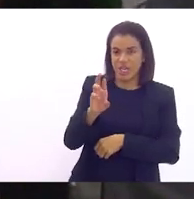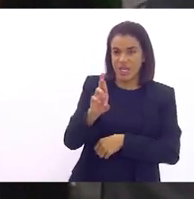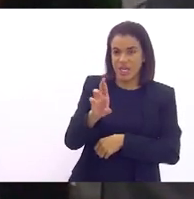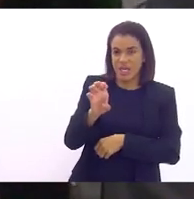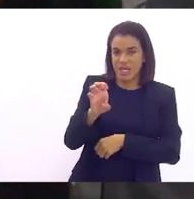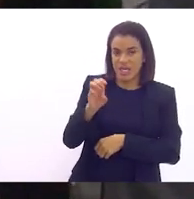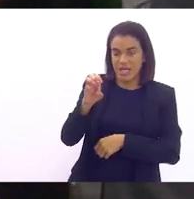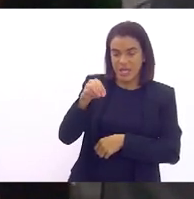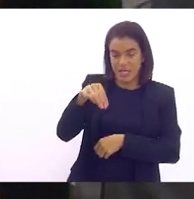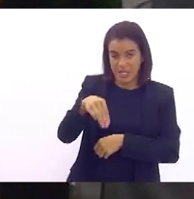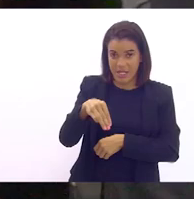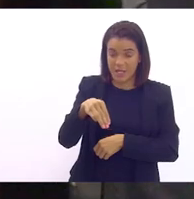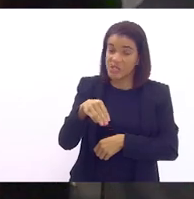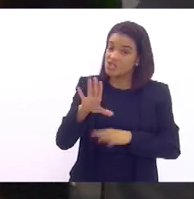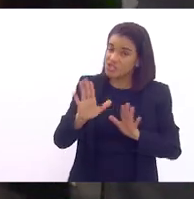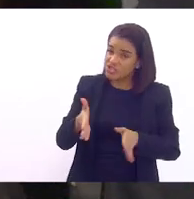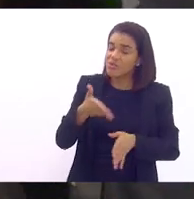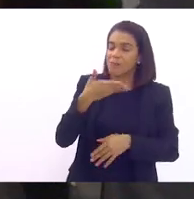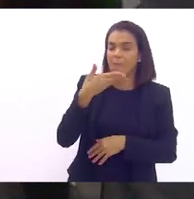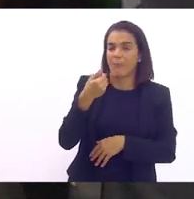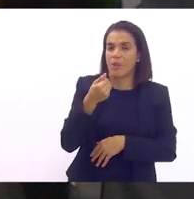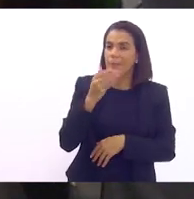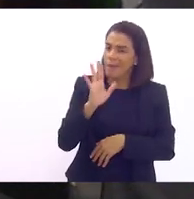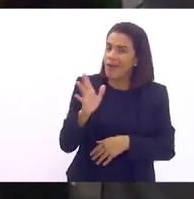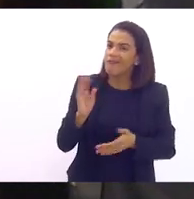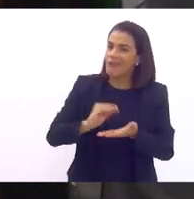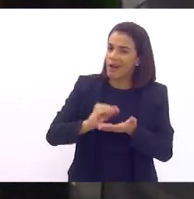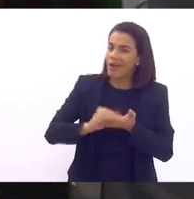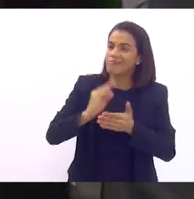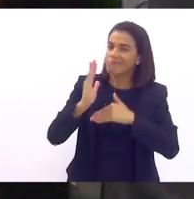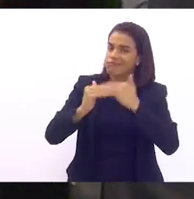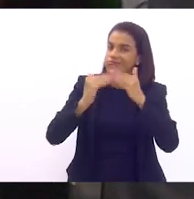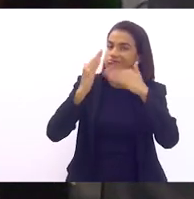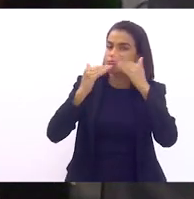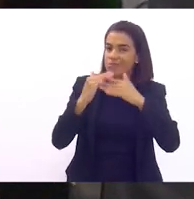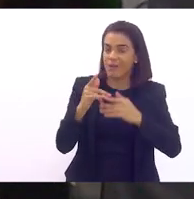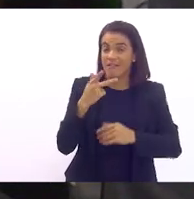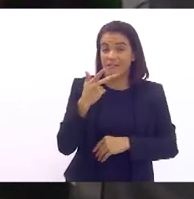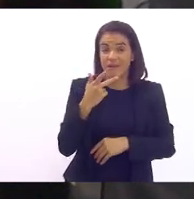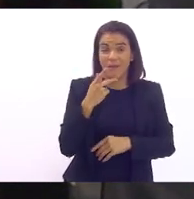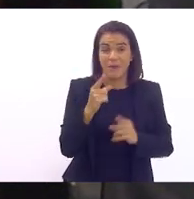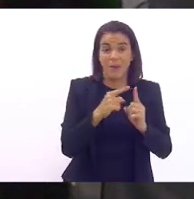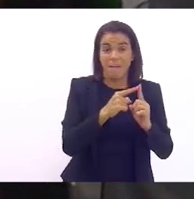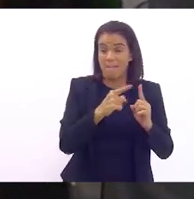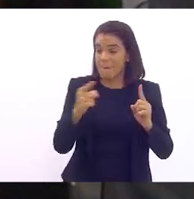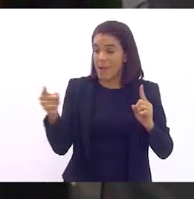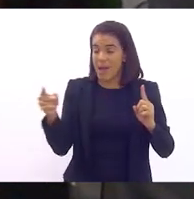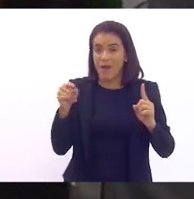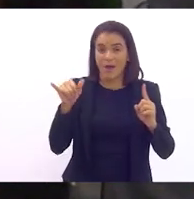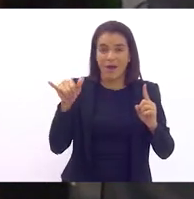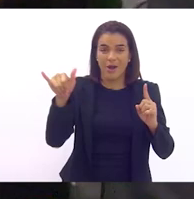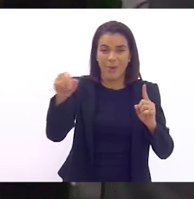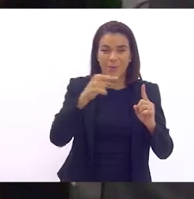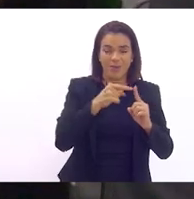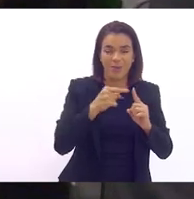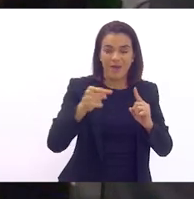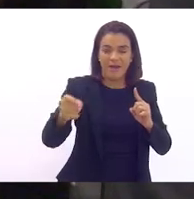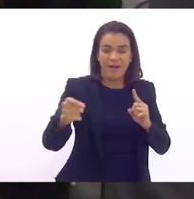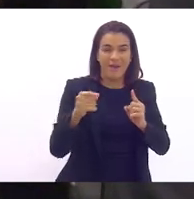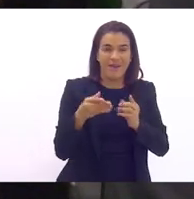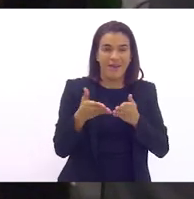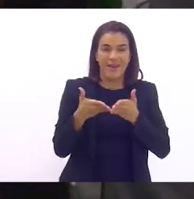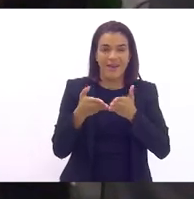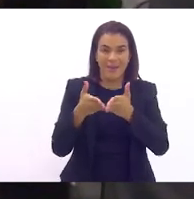já melhorou pode melhorar eh a gente fala de acesso a aeroporto acesso a Porto que é um privilégio do Rio de